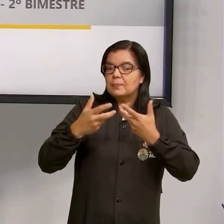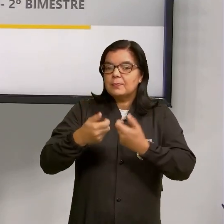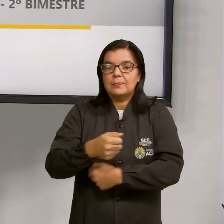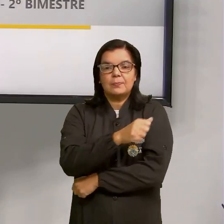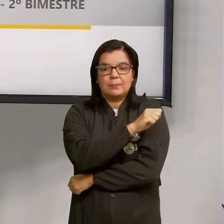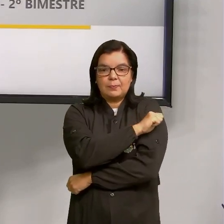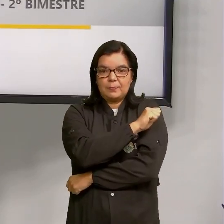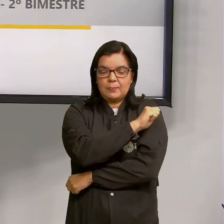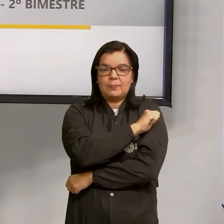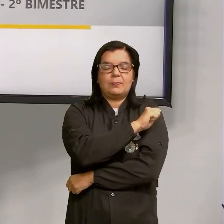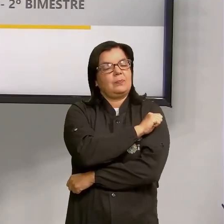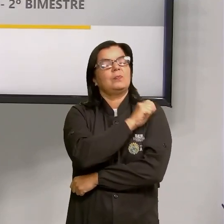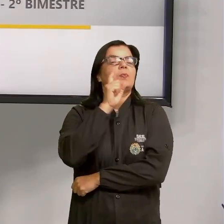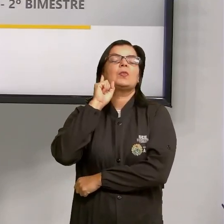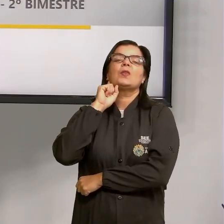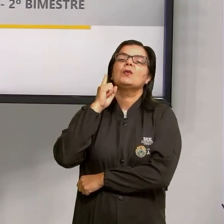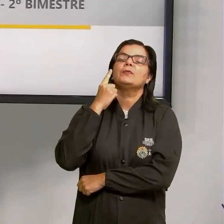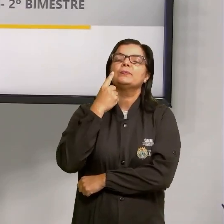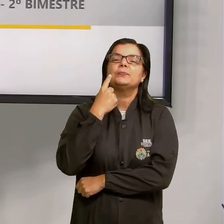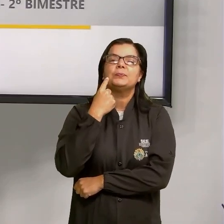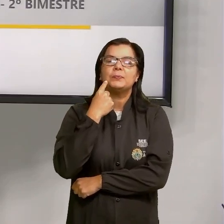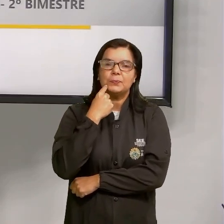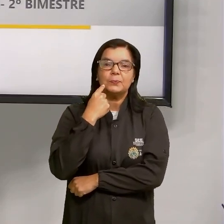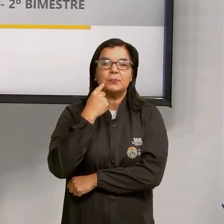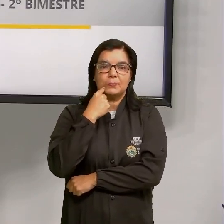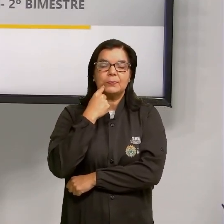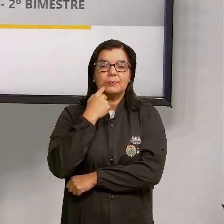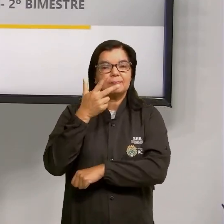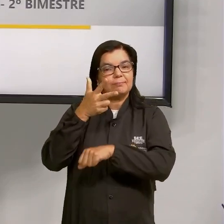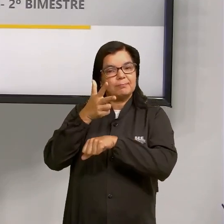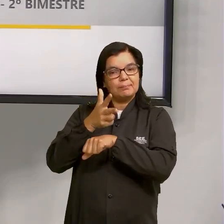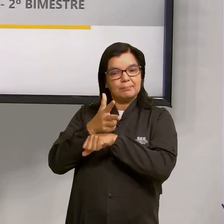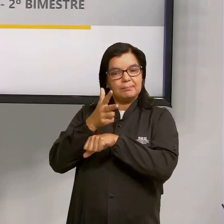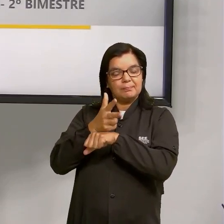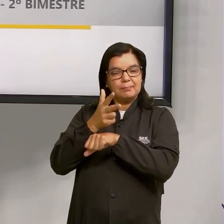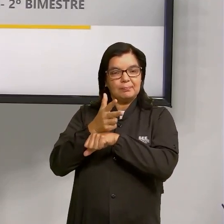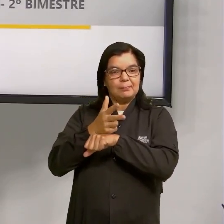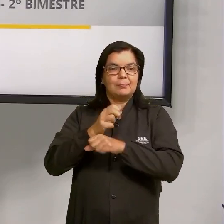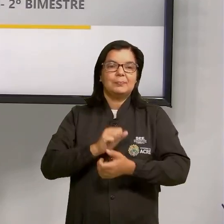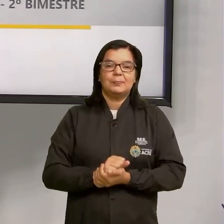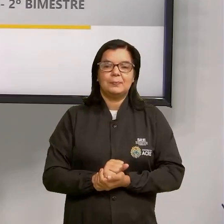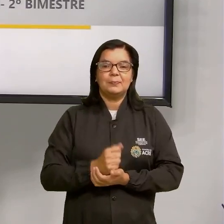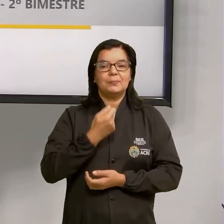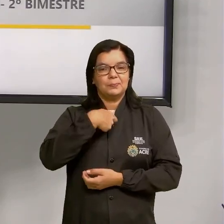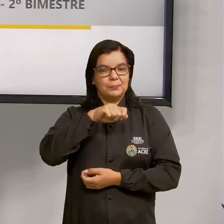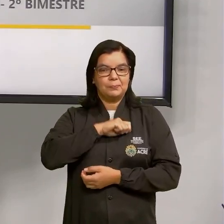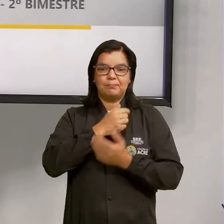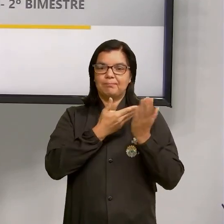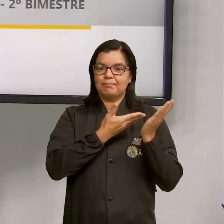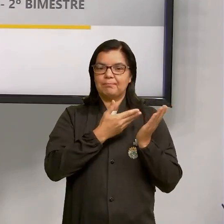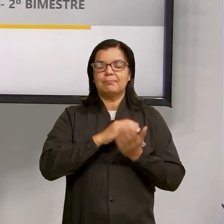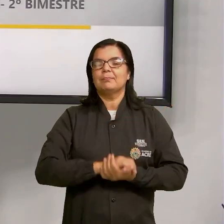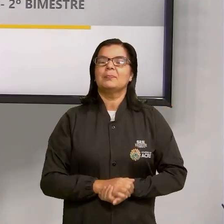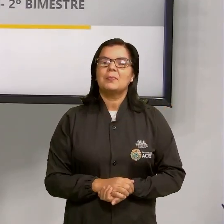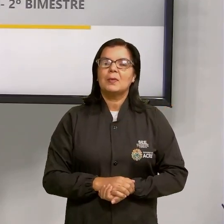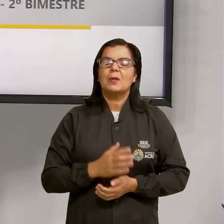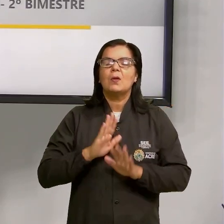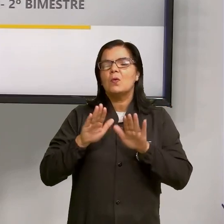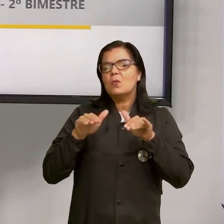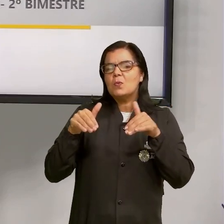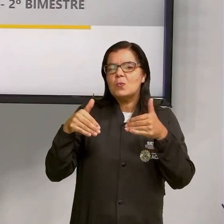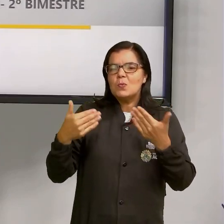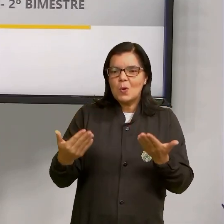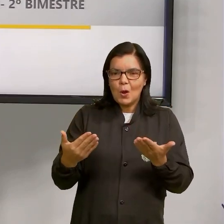alunos surdos que irão acompanhar esta videoaula, este é o meu sinal. E qual o objeto